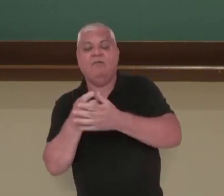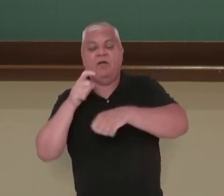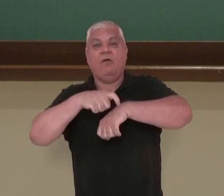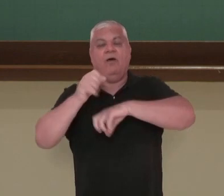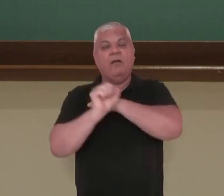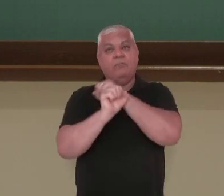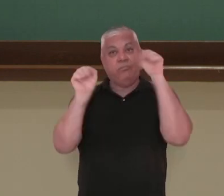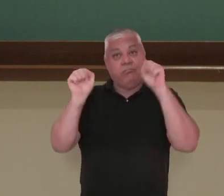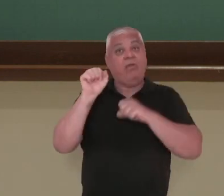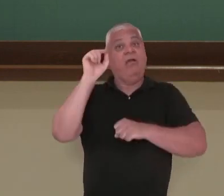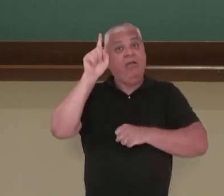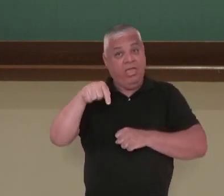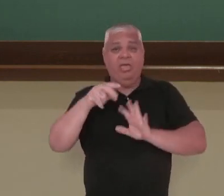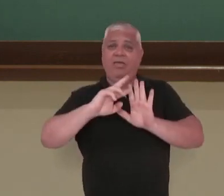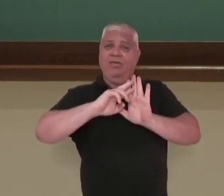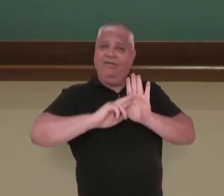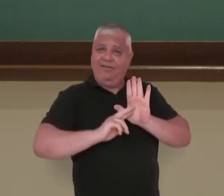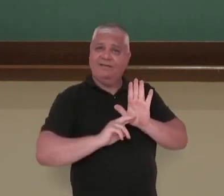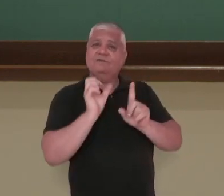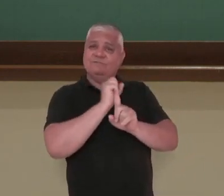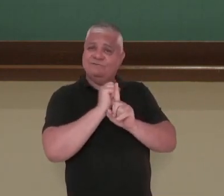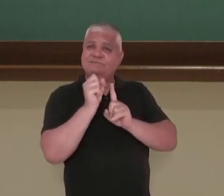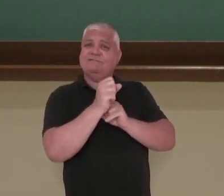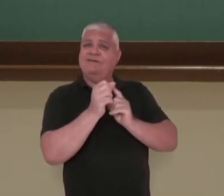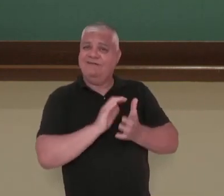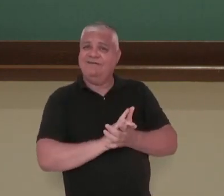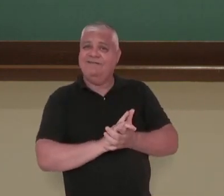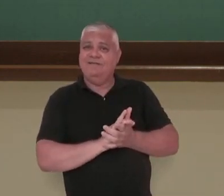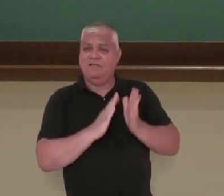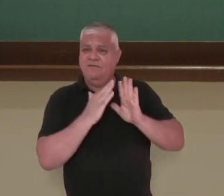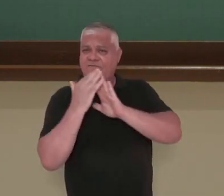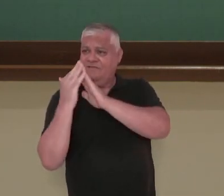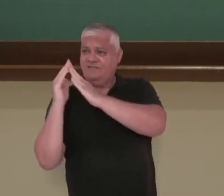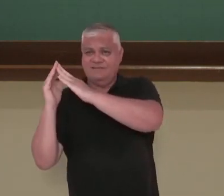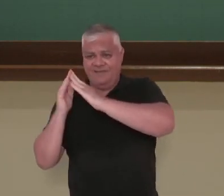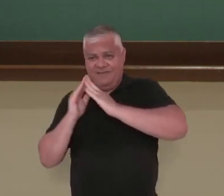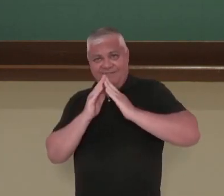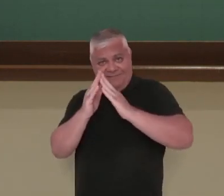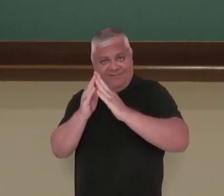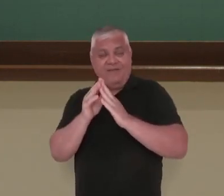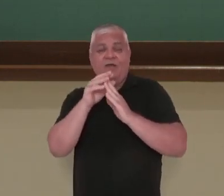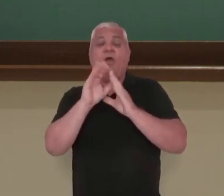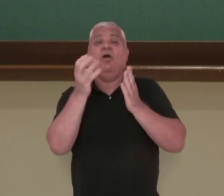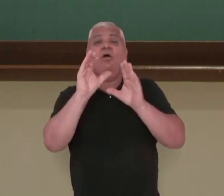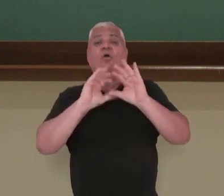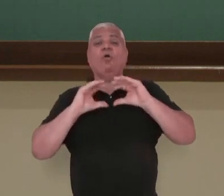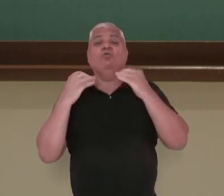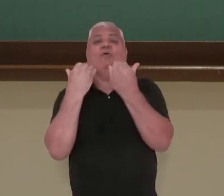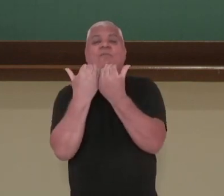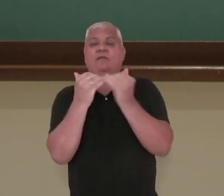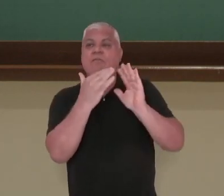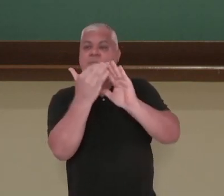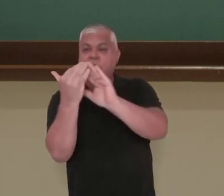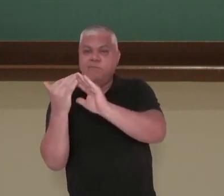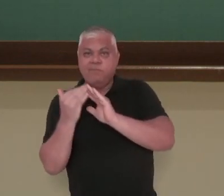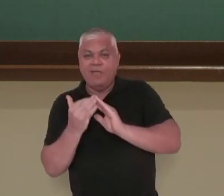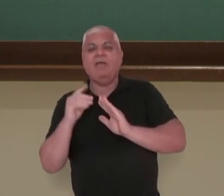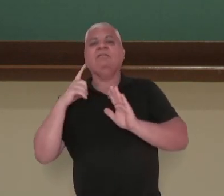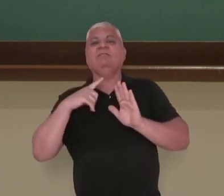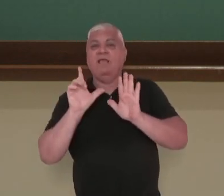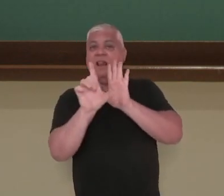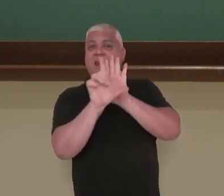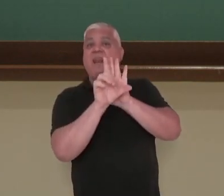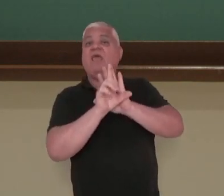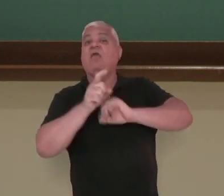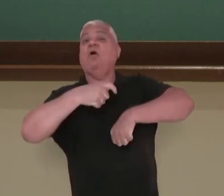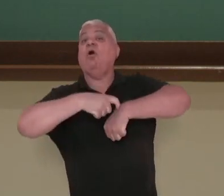convívio social. Você, na tua vizinhança deve ter, caso você more num condomínio, tem a convenção do condomínio, que estabelece